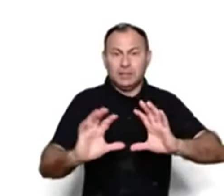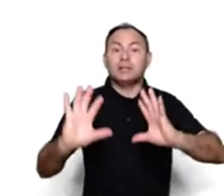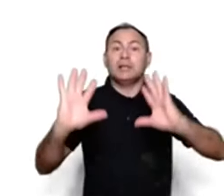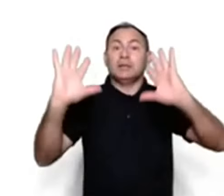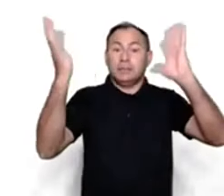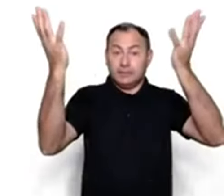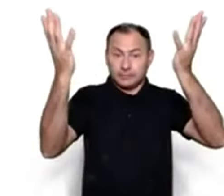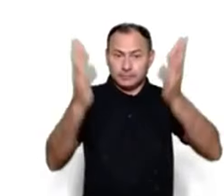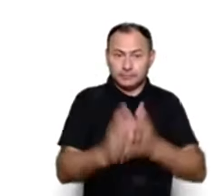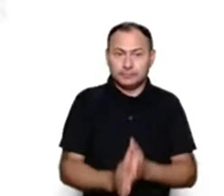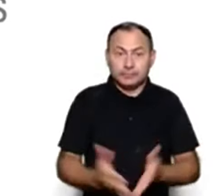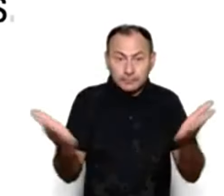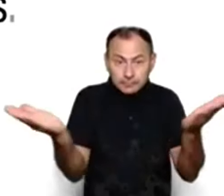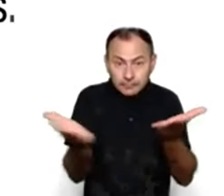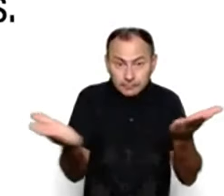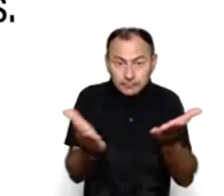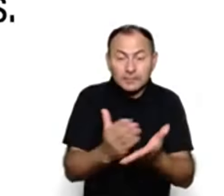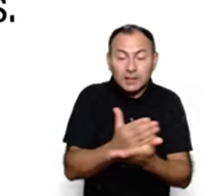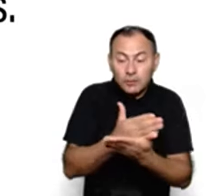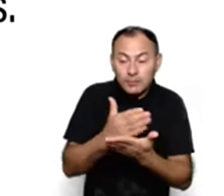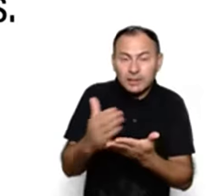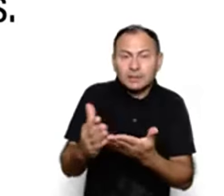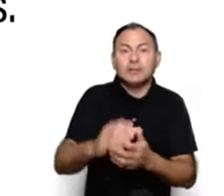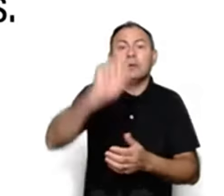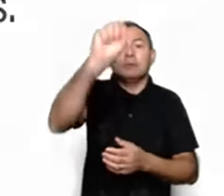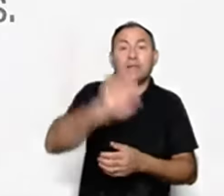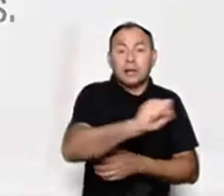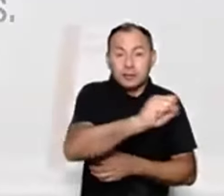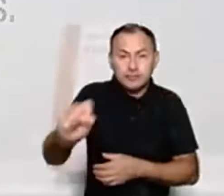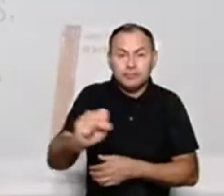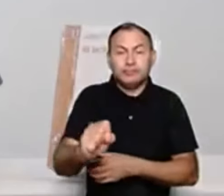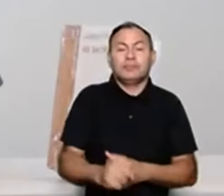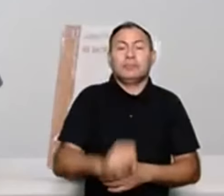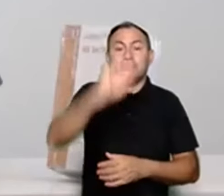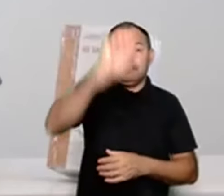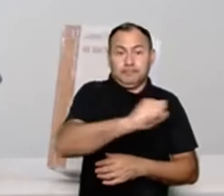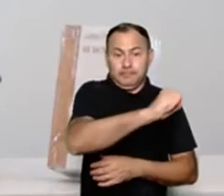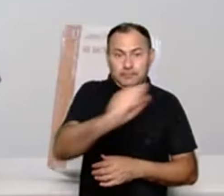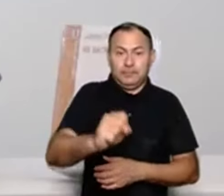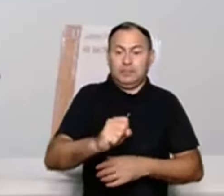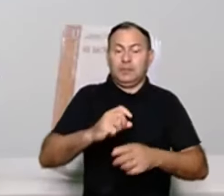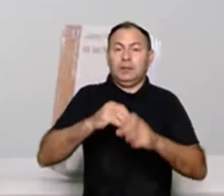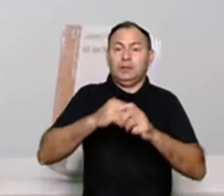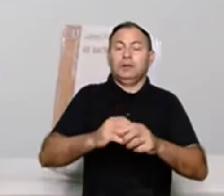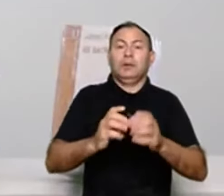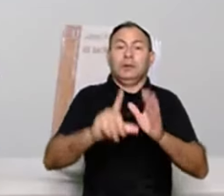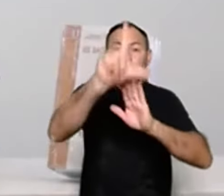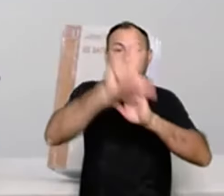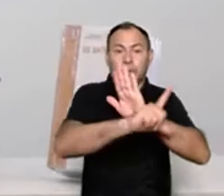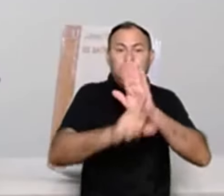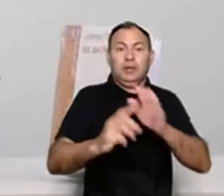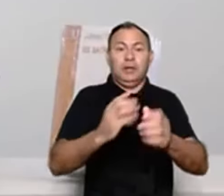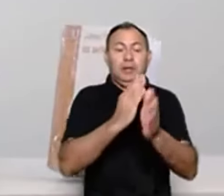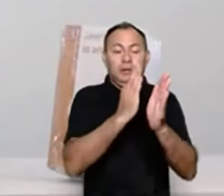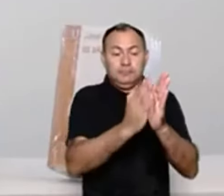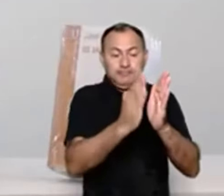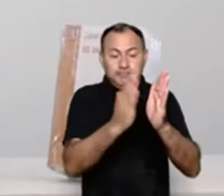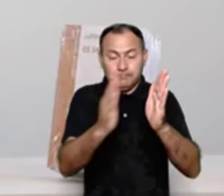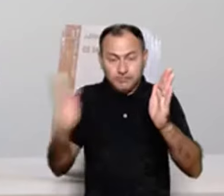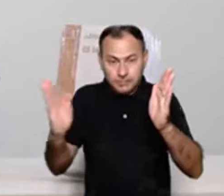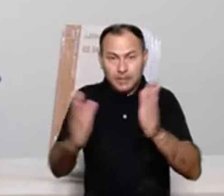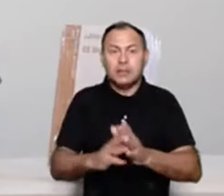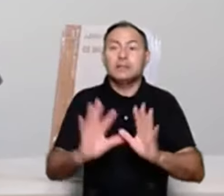ações celebradas. E aqui, agora, que entra os sacramentos. Os sacramentos são ações litúrgicas, ações rituais